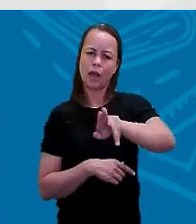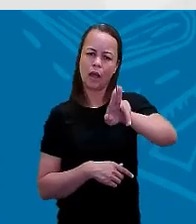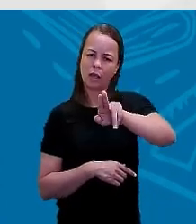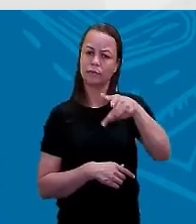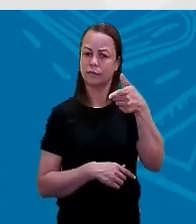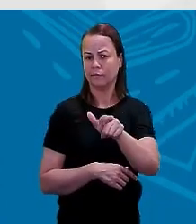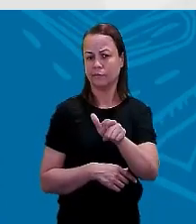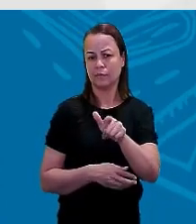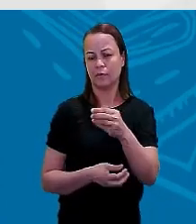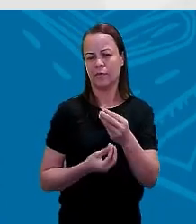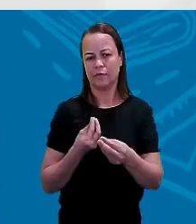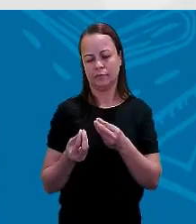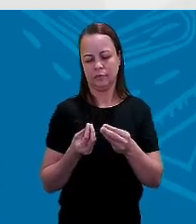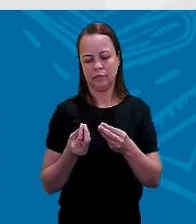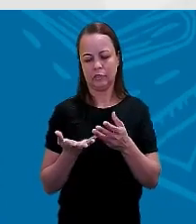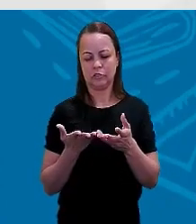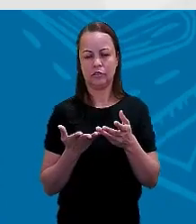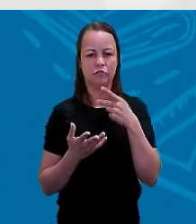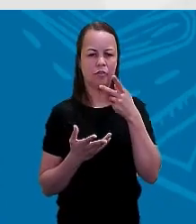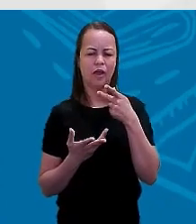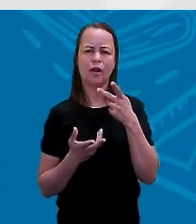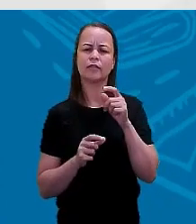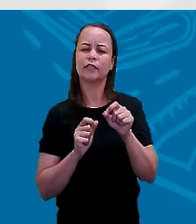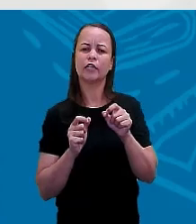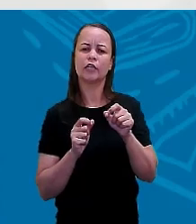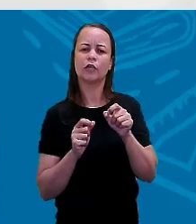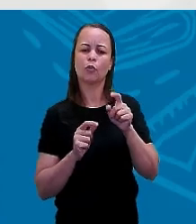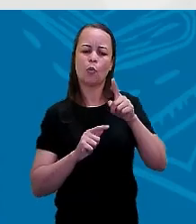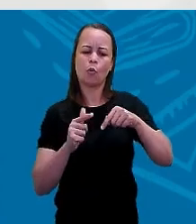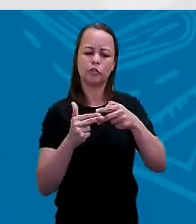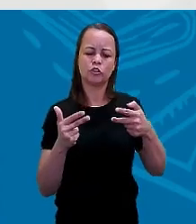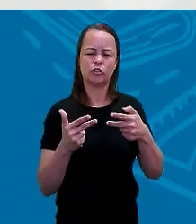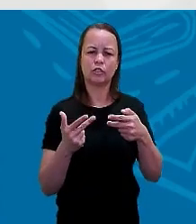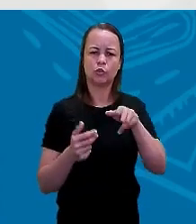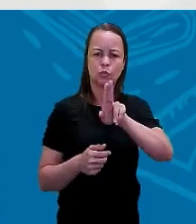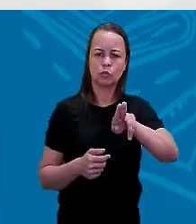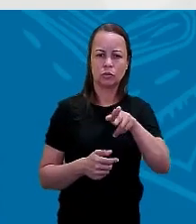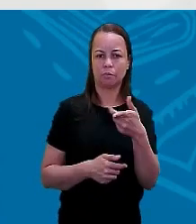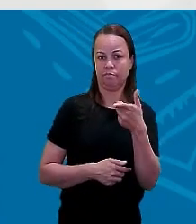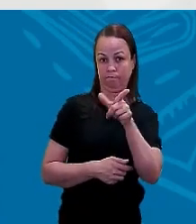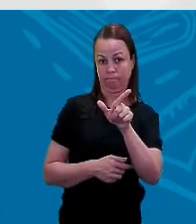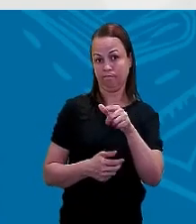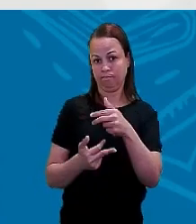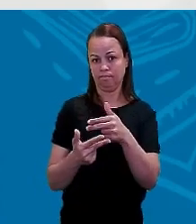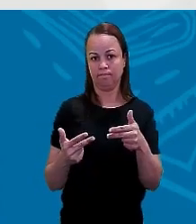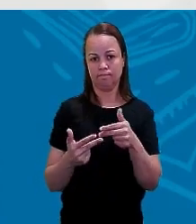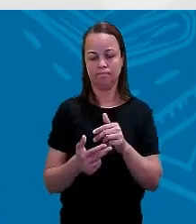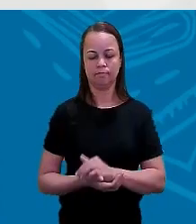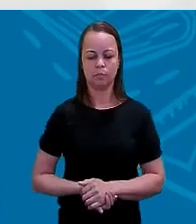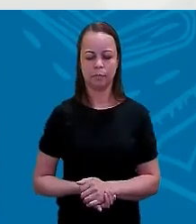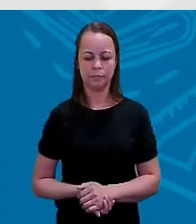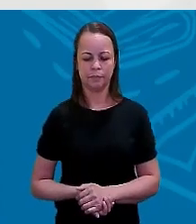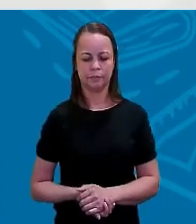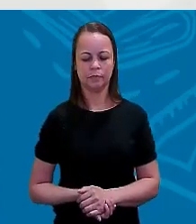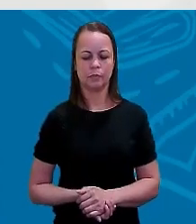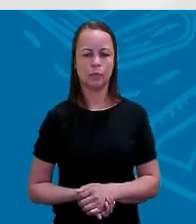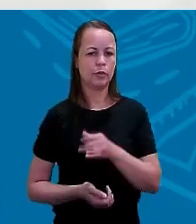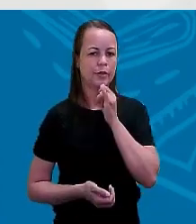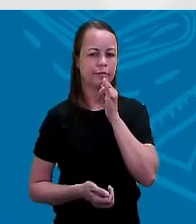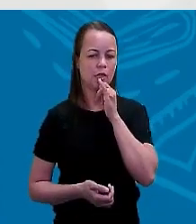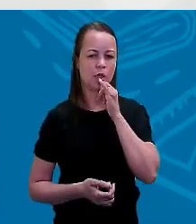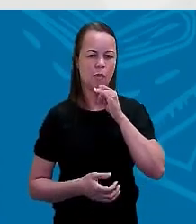reutilizar um item, um objeto que já foi usado para outra função. Muitas vezes a gente pode pegar uma